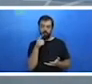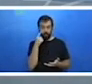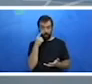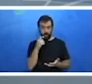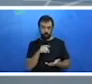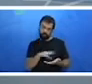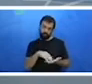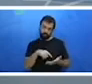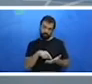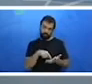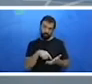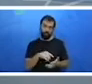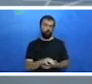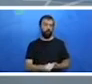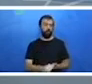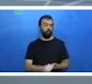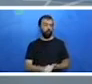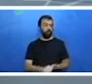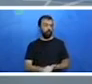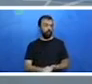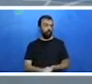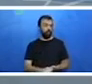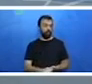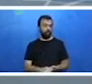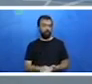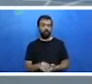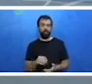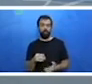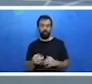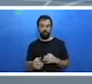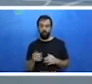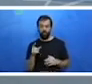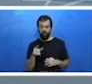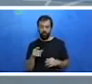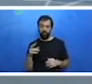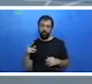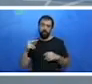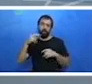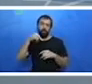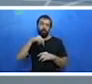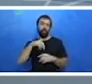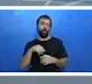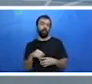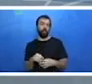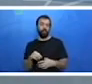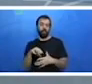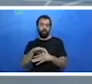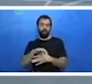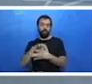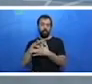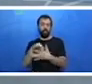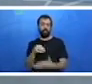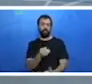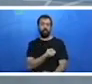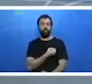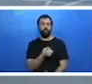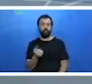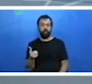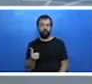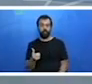tarefa, exercício 1 a 4, e vocês vão recortar o anexo 6 para a próxima aula,